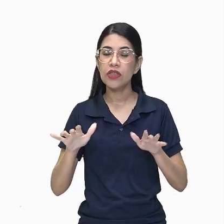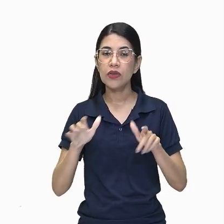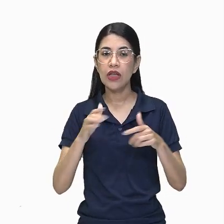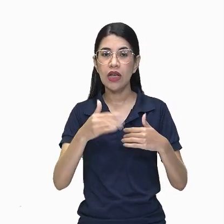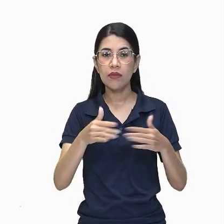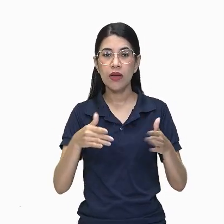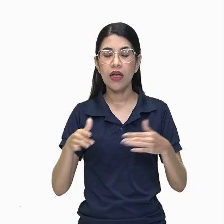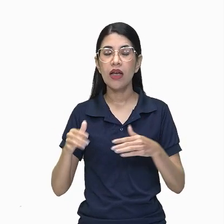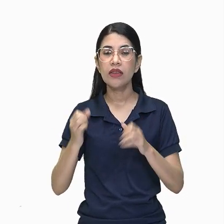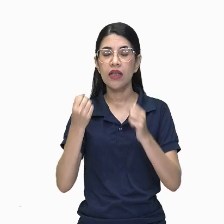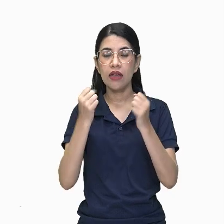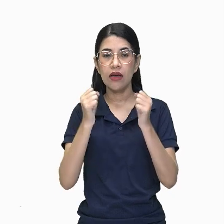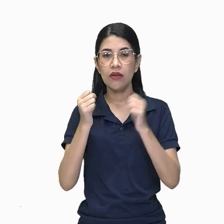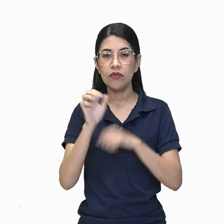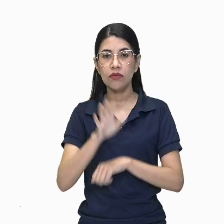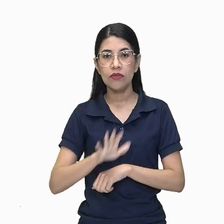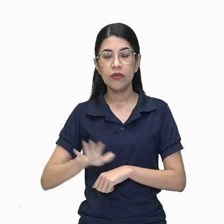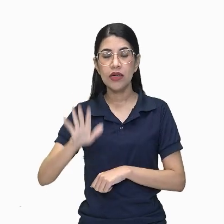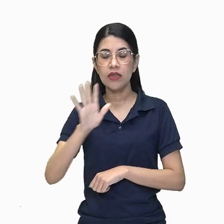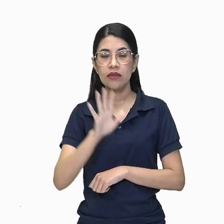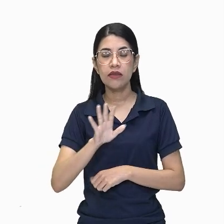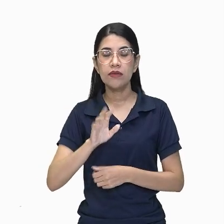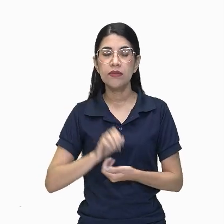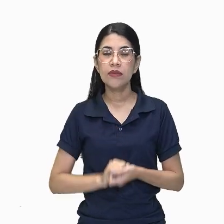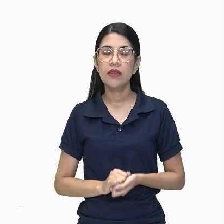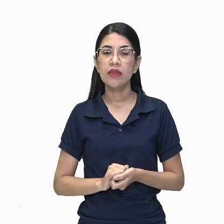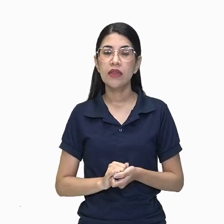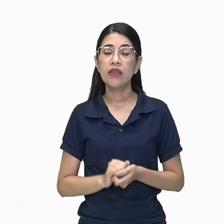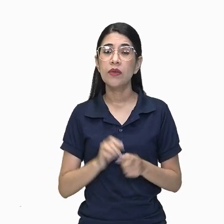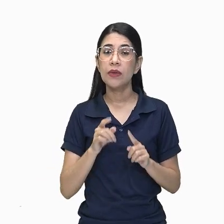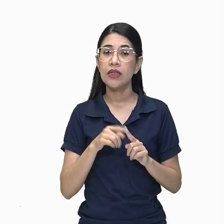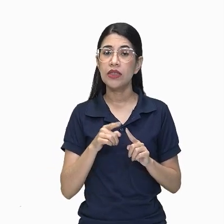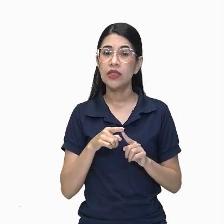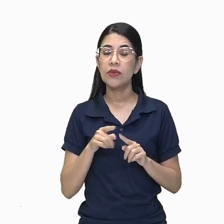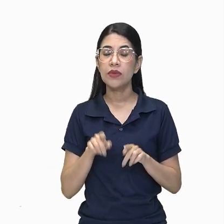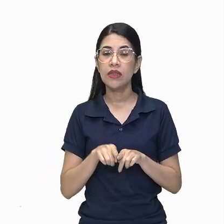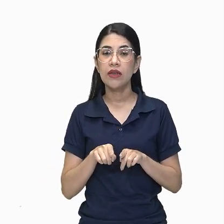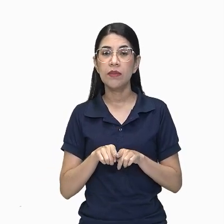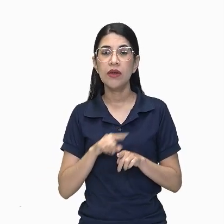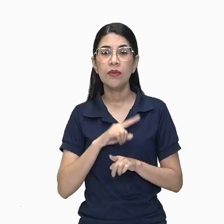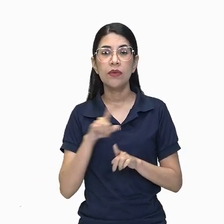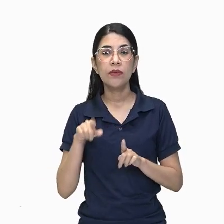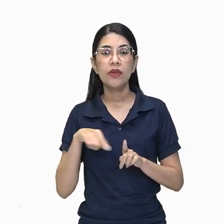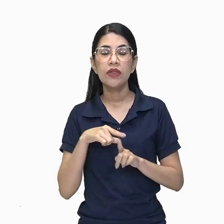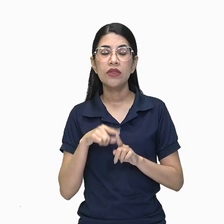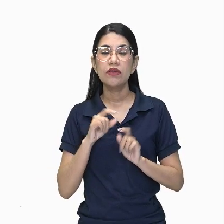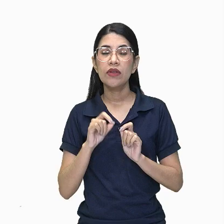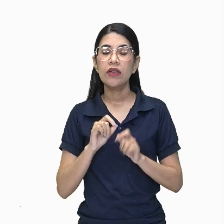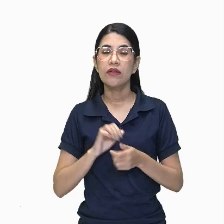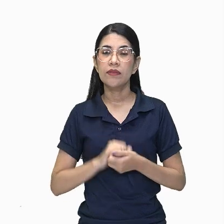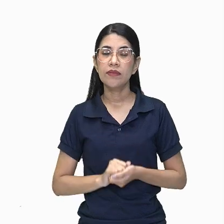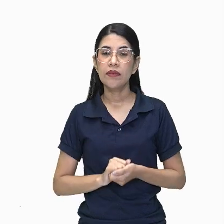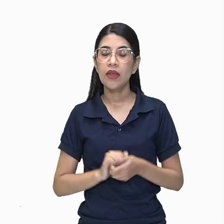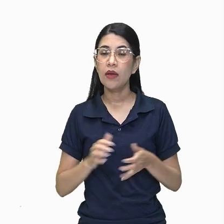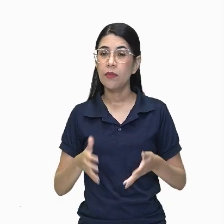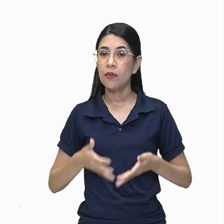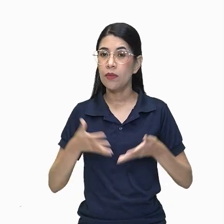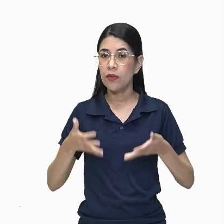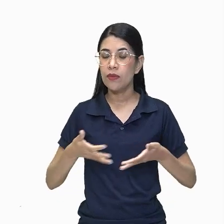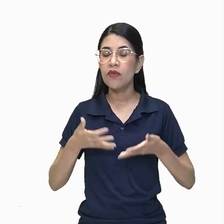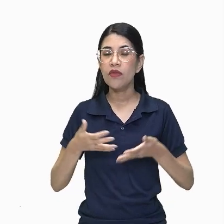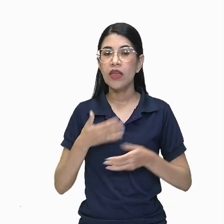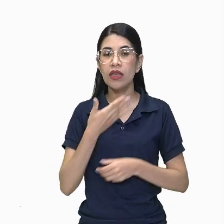academias nacionais. A ginástica aeróbica tem como objetivo principal